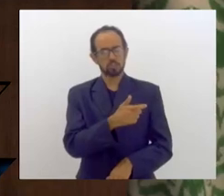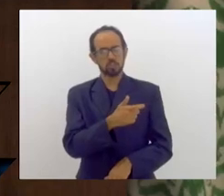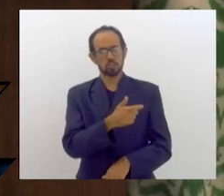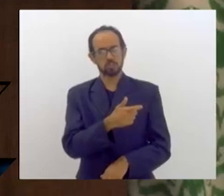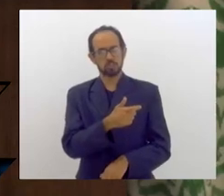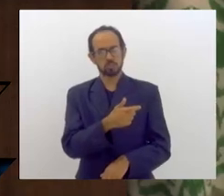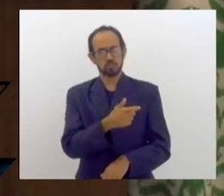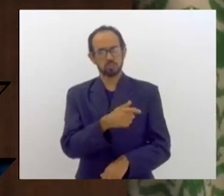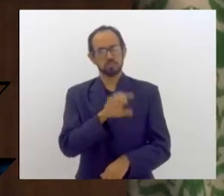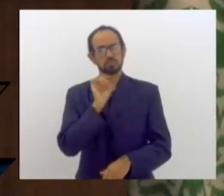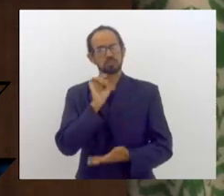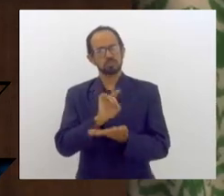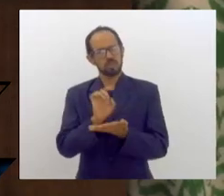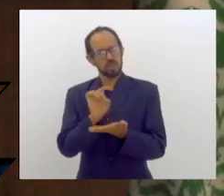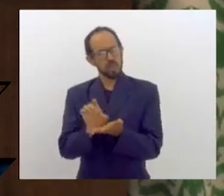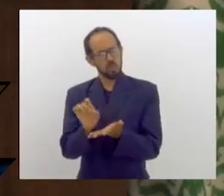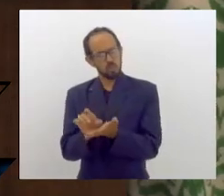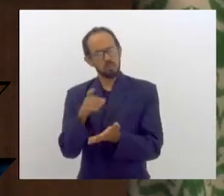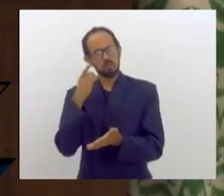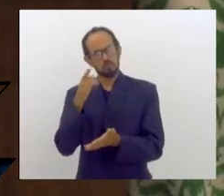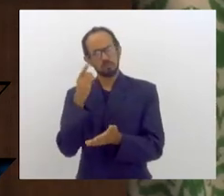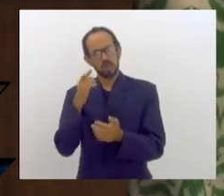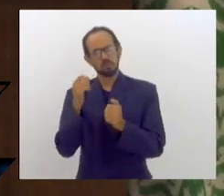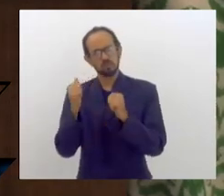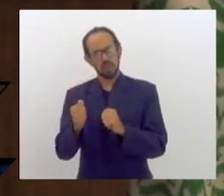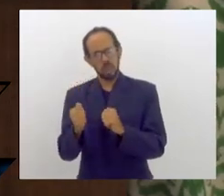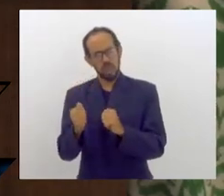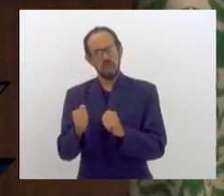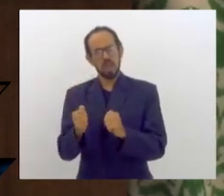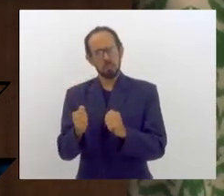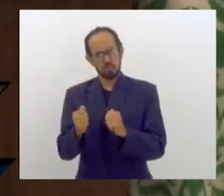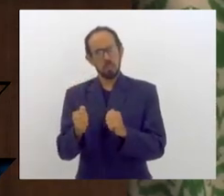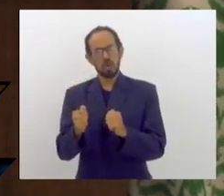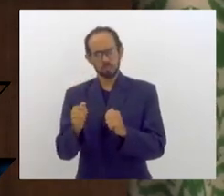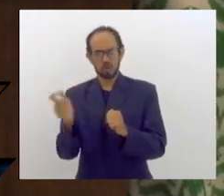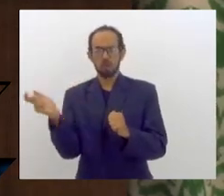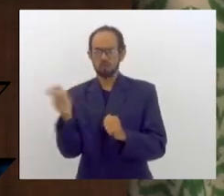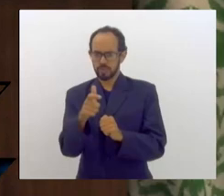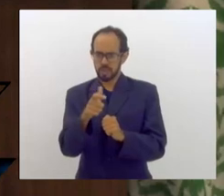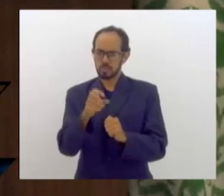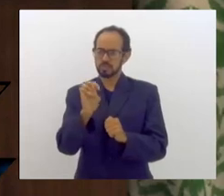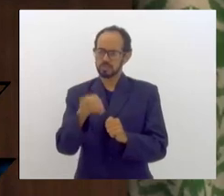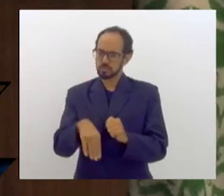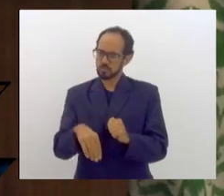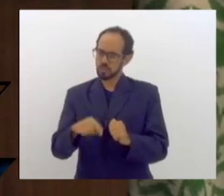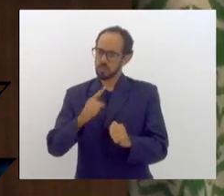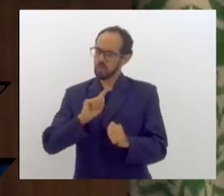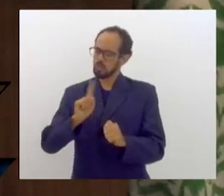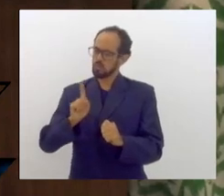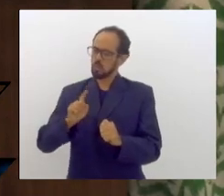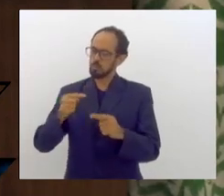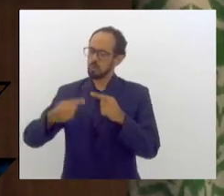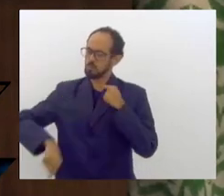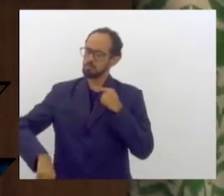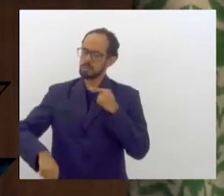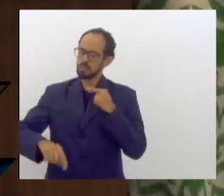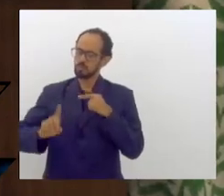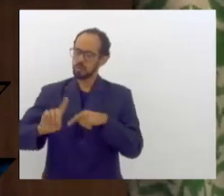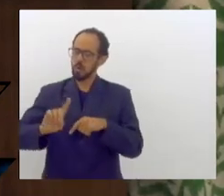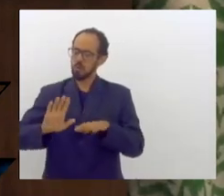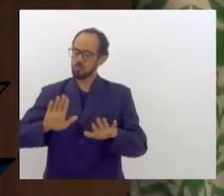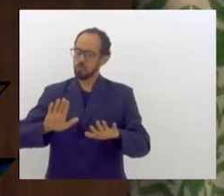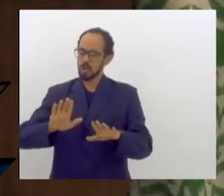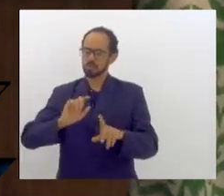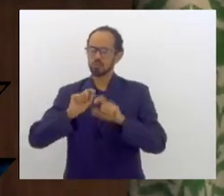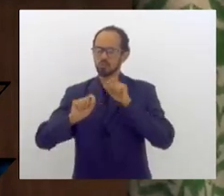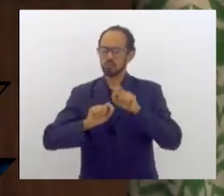e cada deputado que quiser ofender, pode ofender também. Não estou aqui tolindo o deputado de ofender qualquer partido. Só estou dizendo